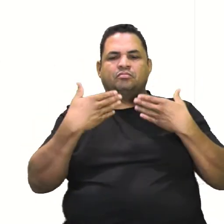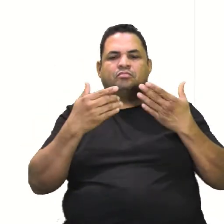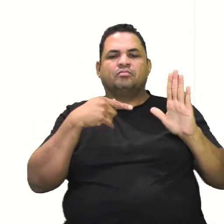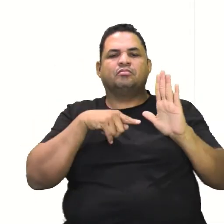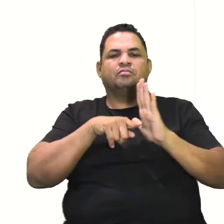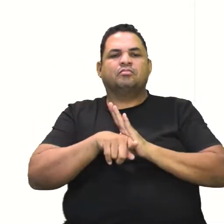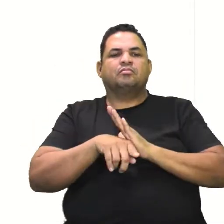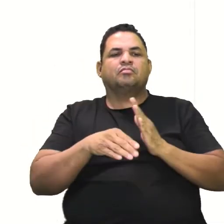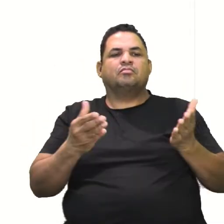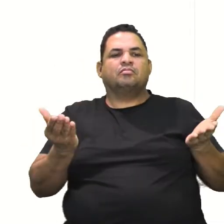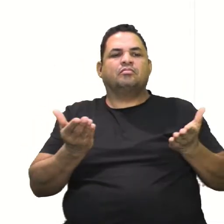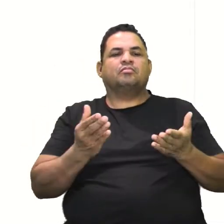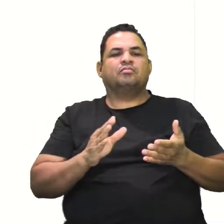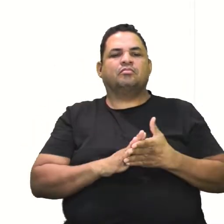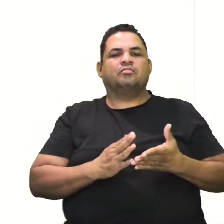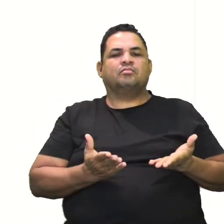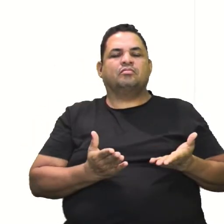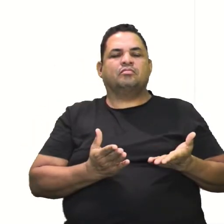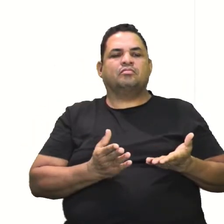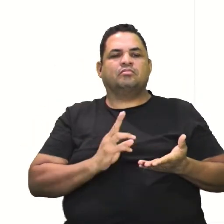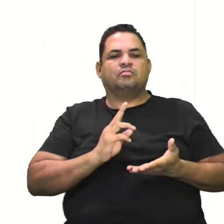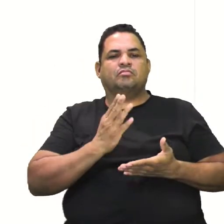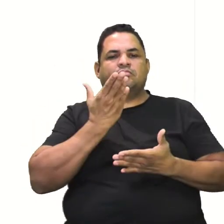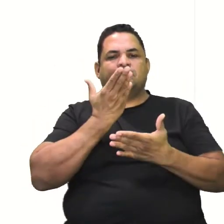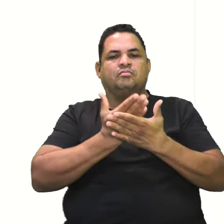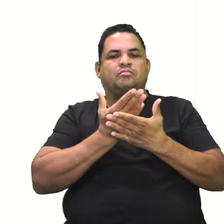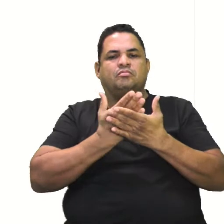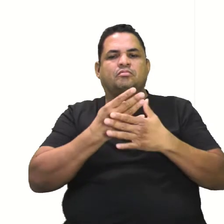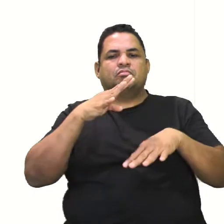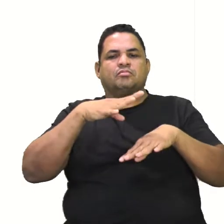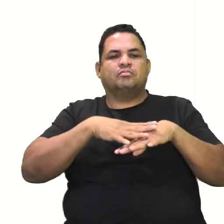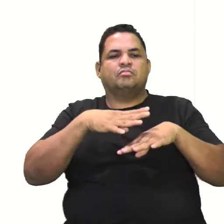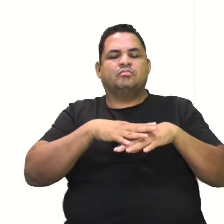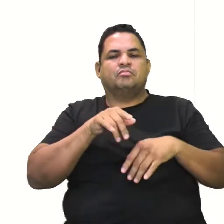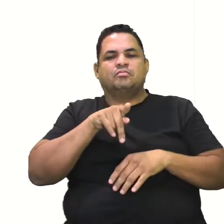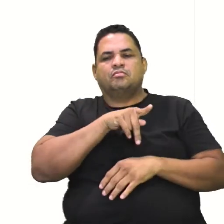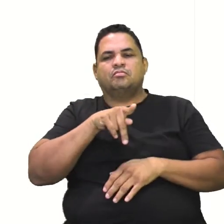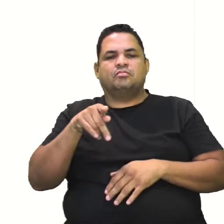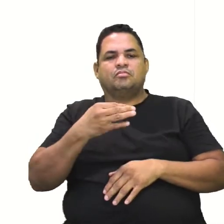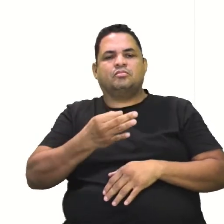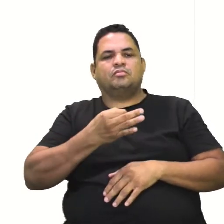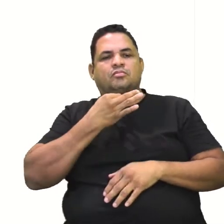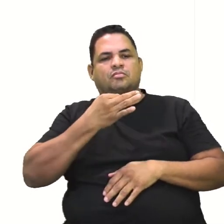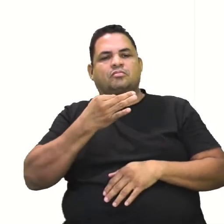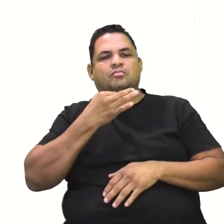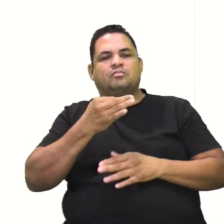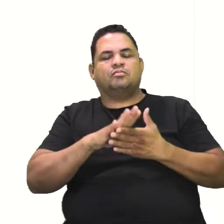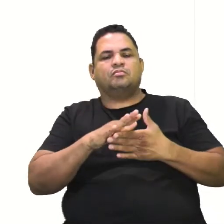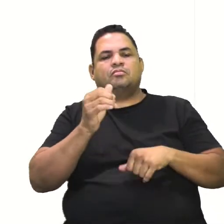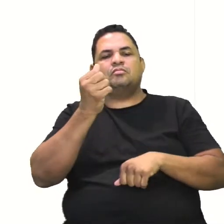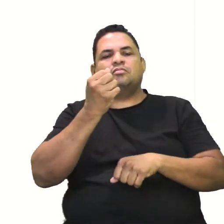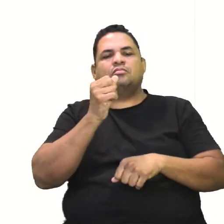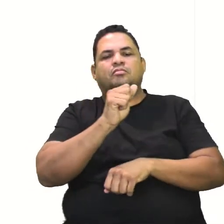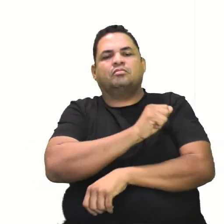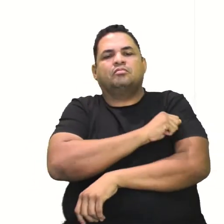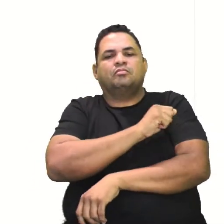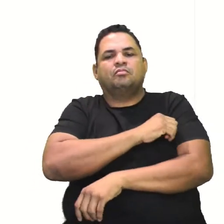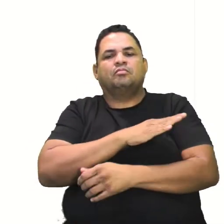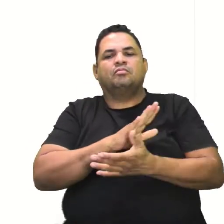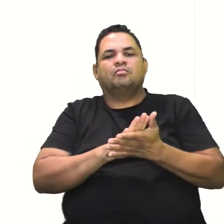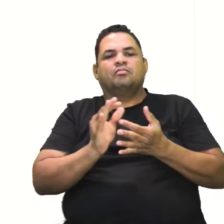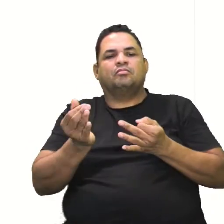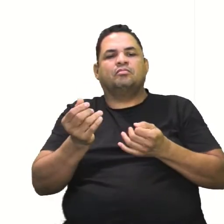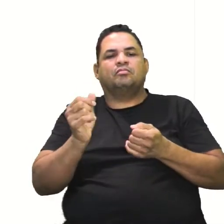é a perguntinha de hoje? Durante uma aula de matemática, o professor sugere aos alunos que